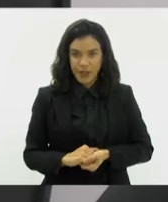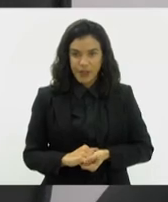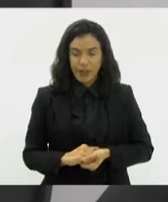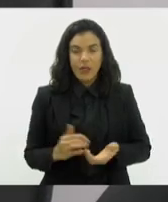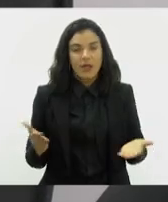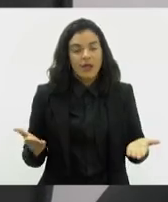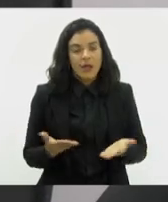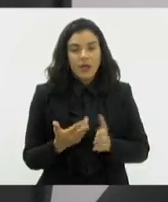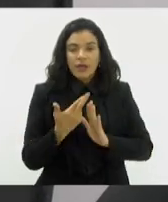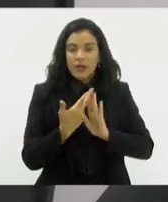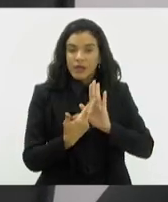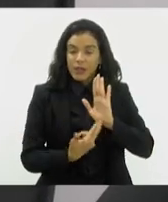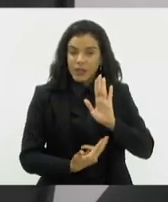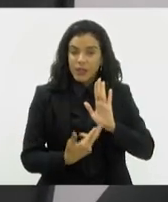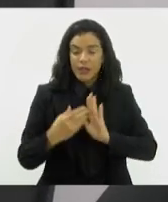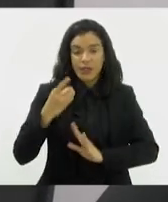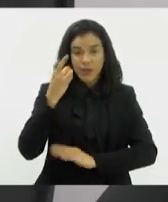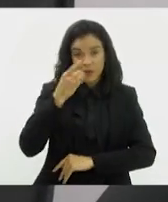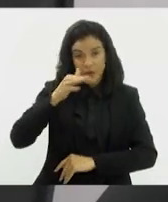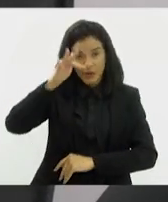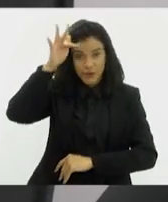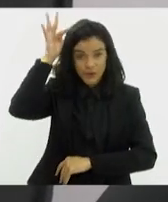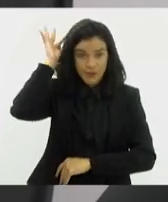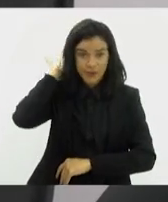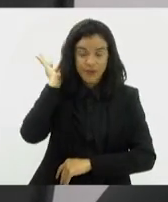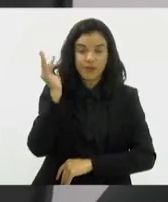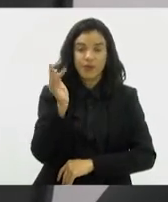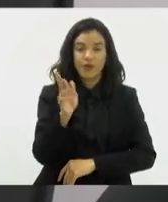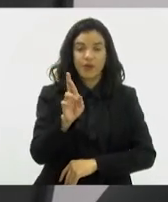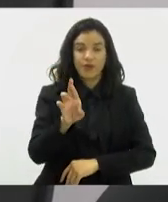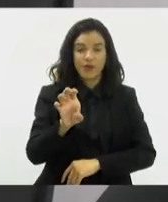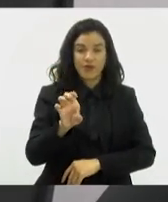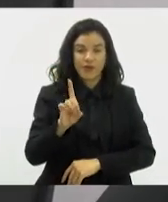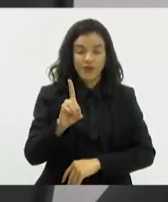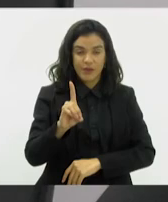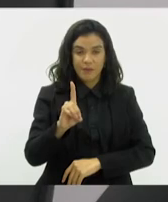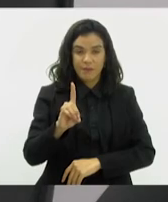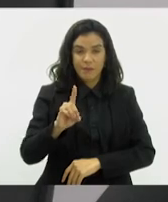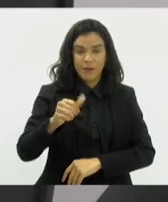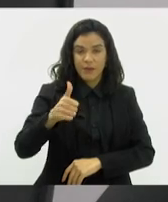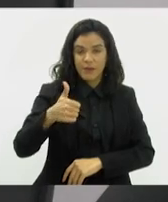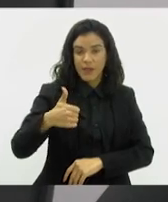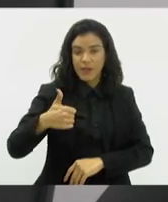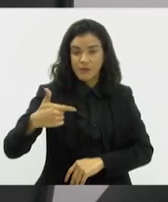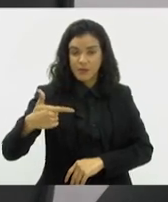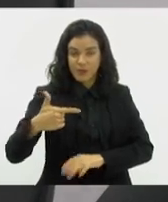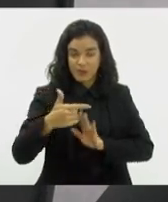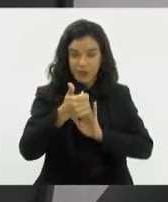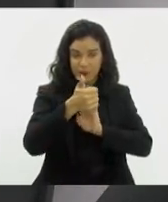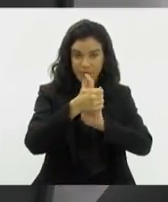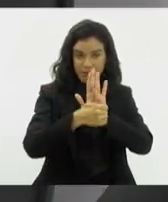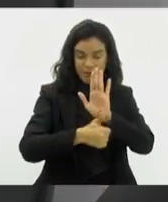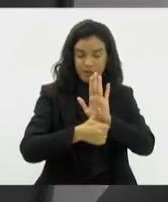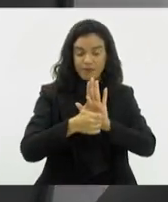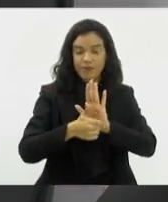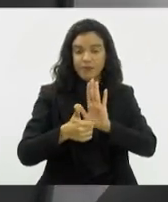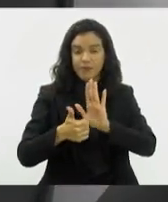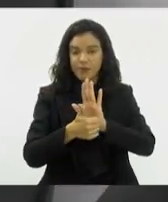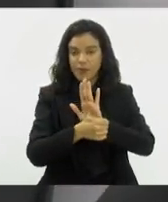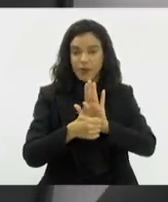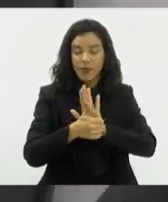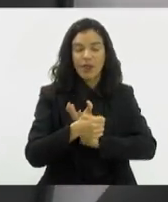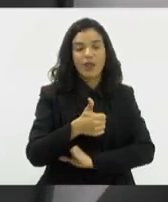Agora a relatoria do deputado Fred Pacheco, o 11º da pauta. Projeto de lei